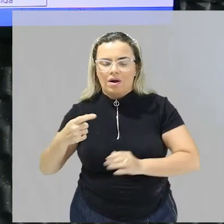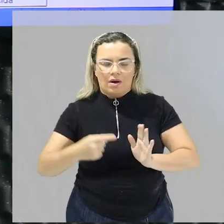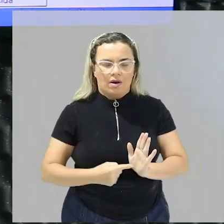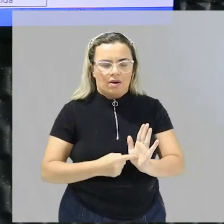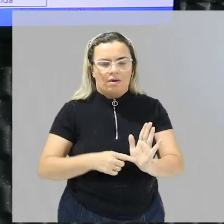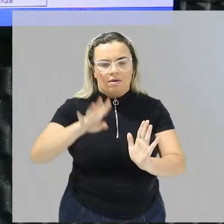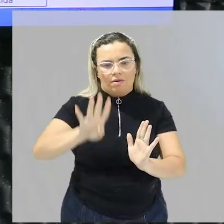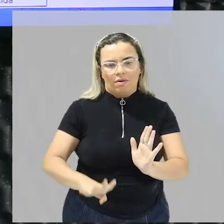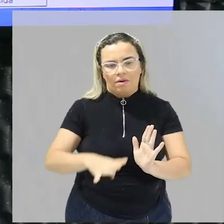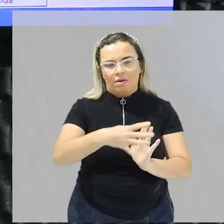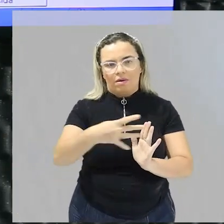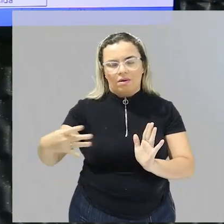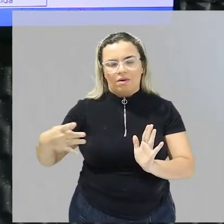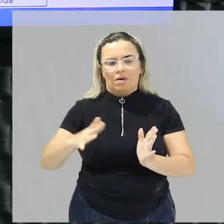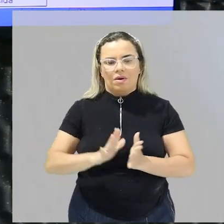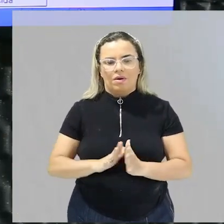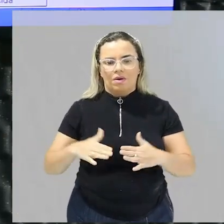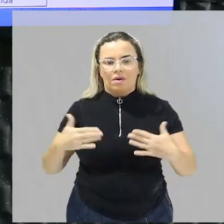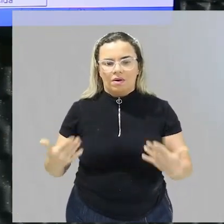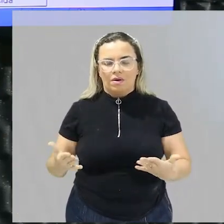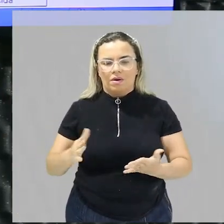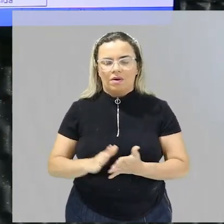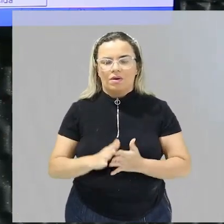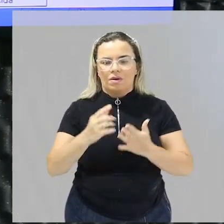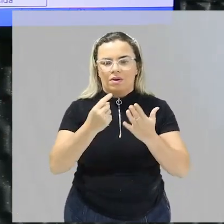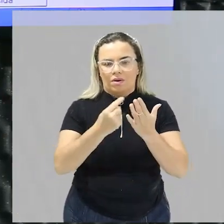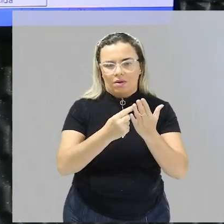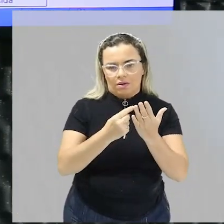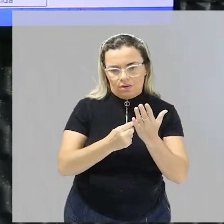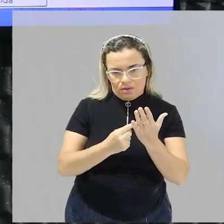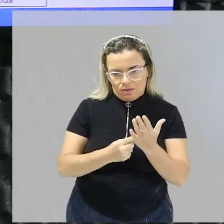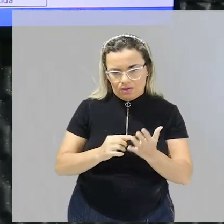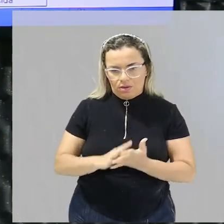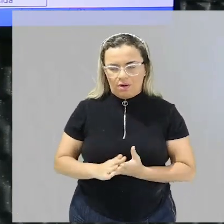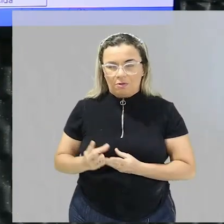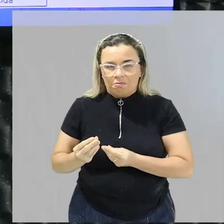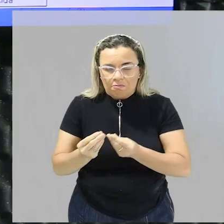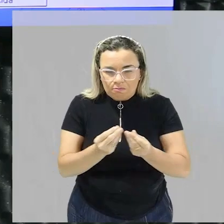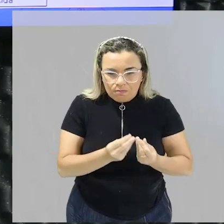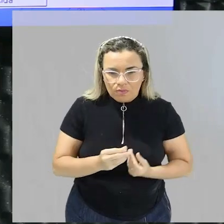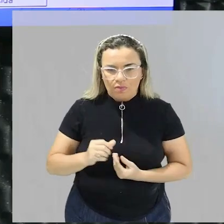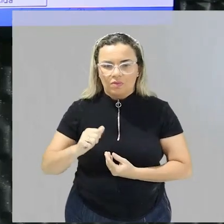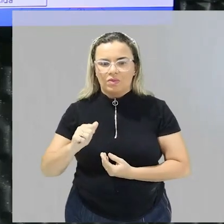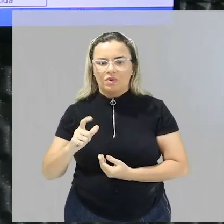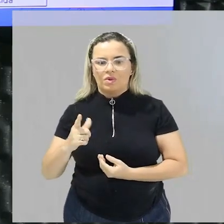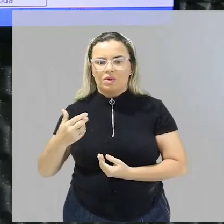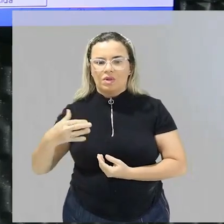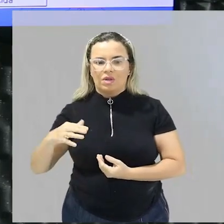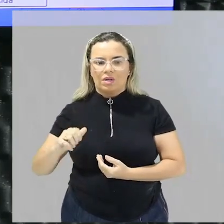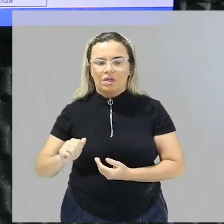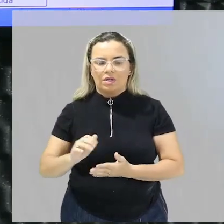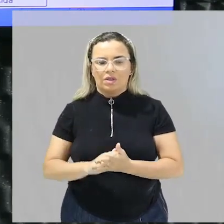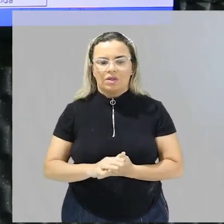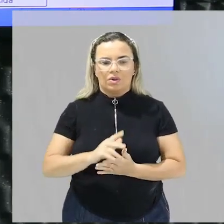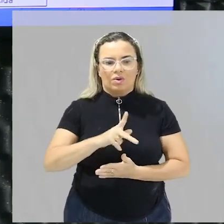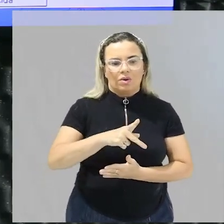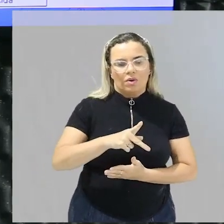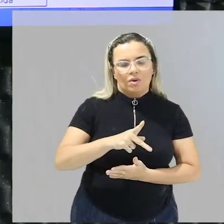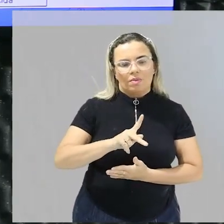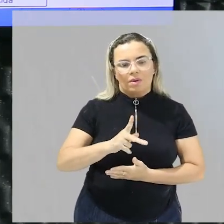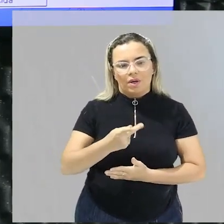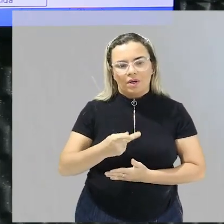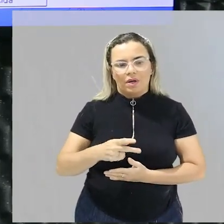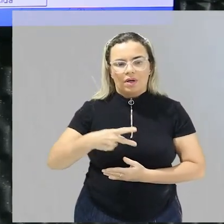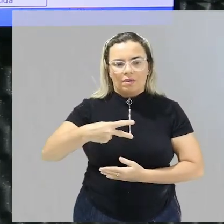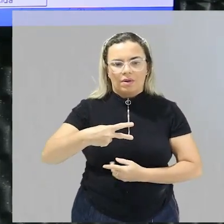ó, dentro, né, dessa classificação, muito alcalina é porque o pH é maior ou igual a 9. A alcalina,